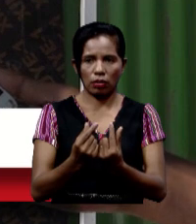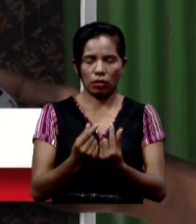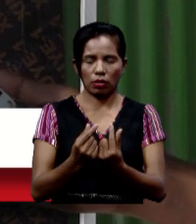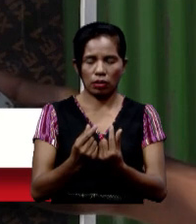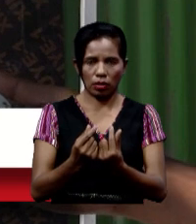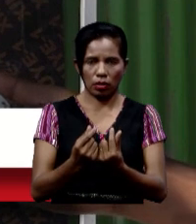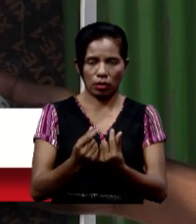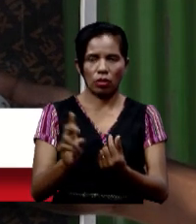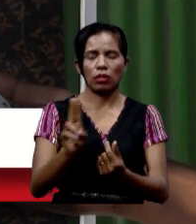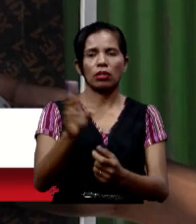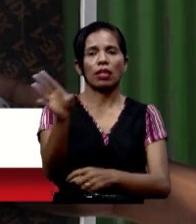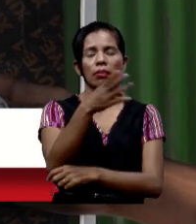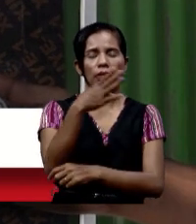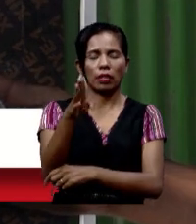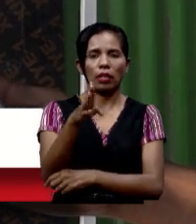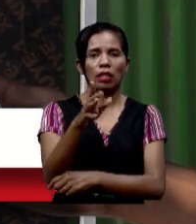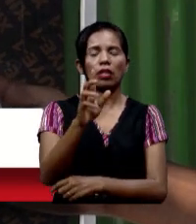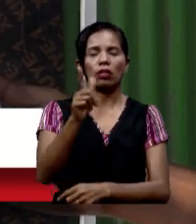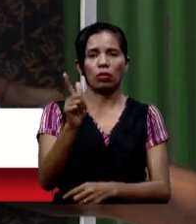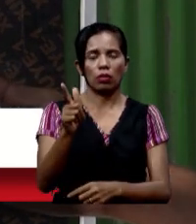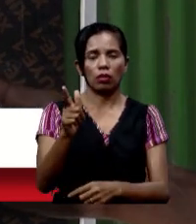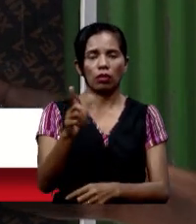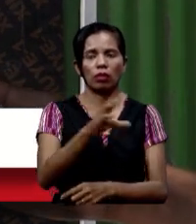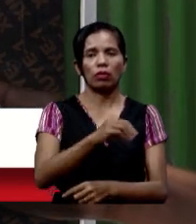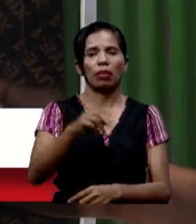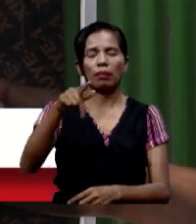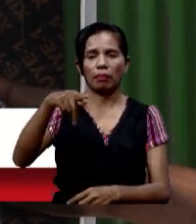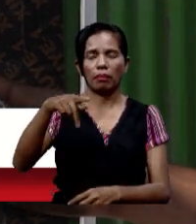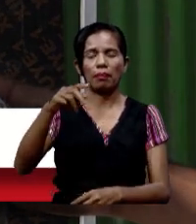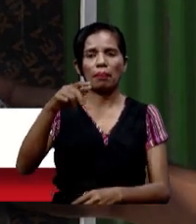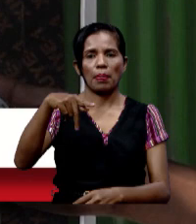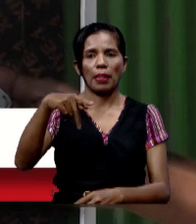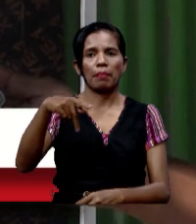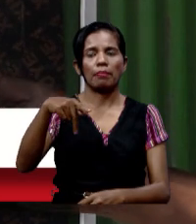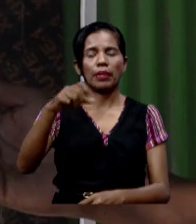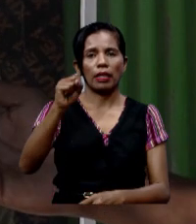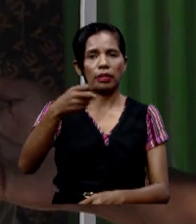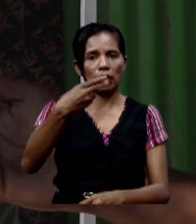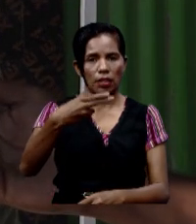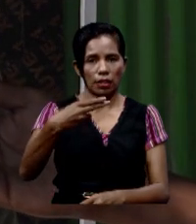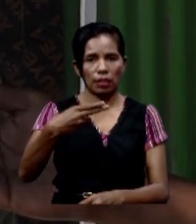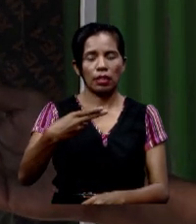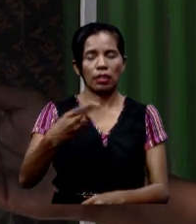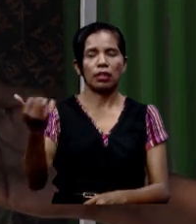bandera pesatenya sira putar mai as mai putar ene provoka provoka sira tuda